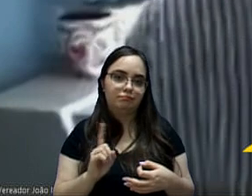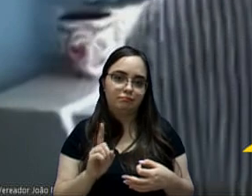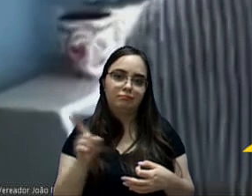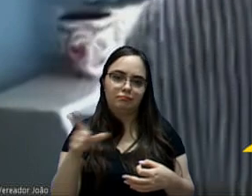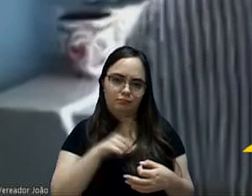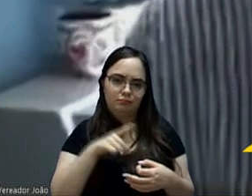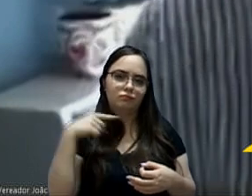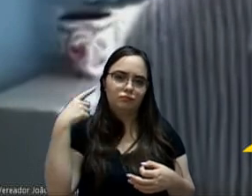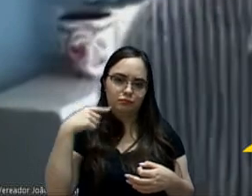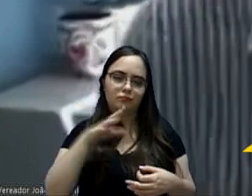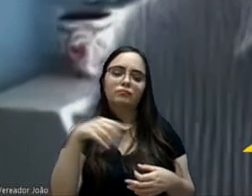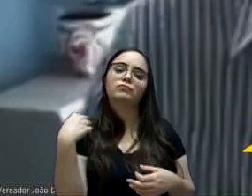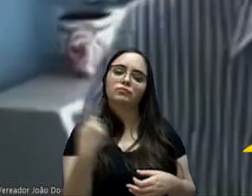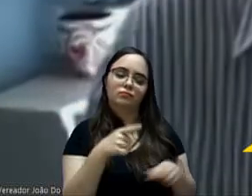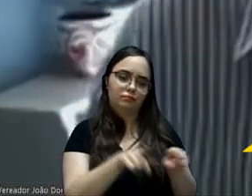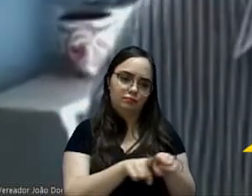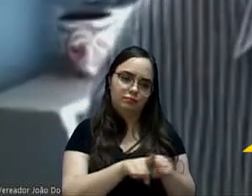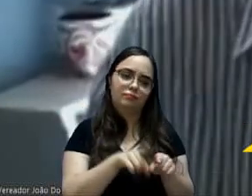advogado,